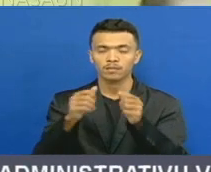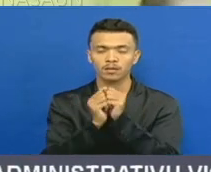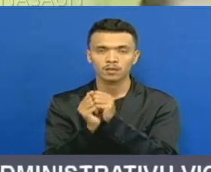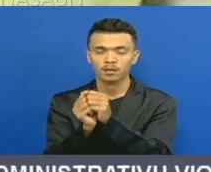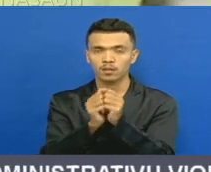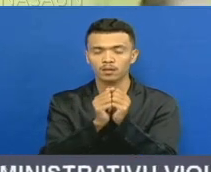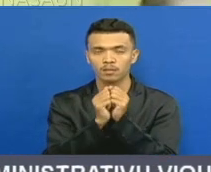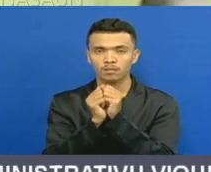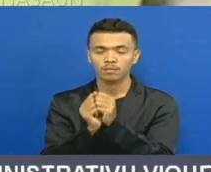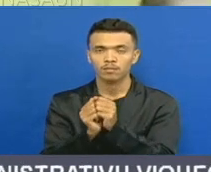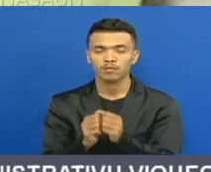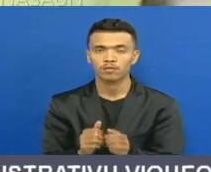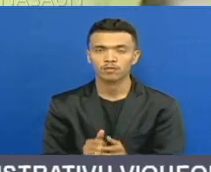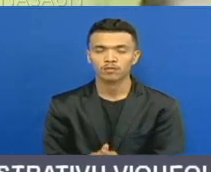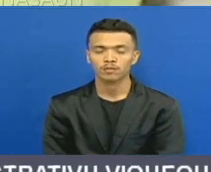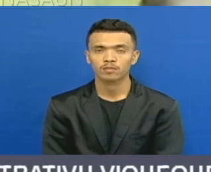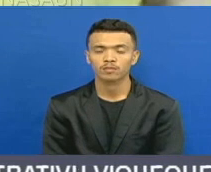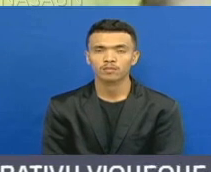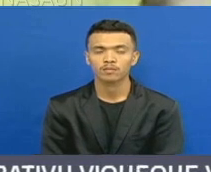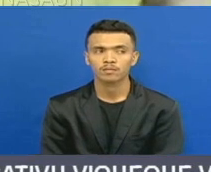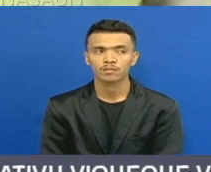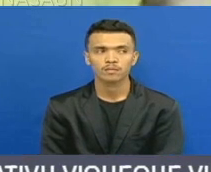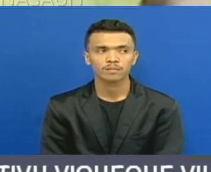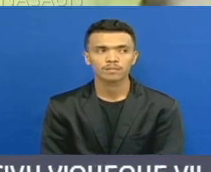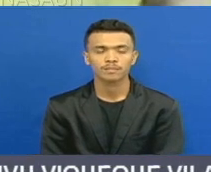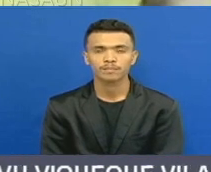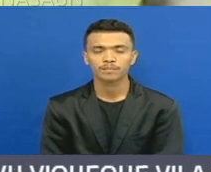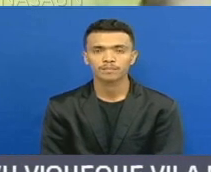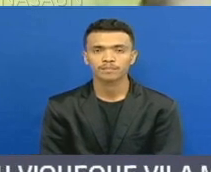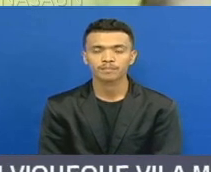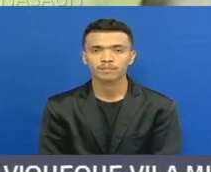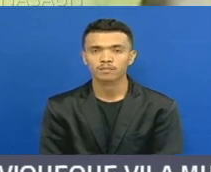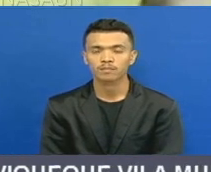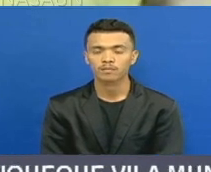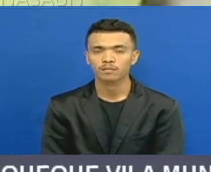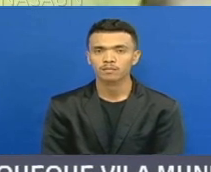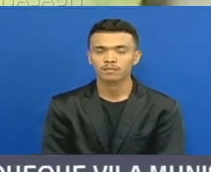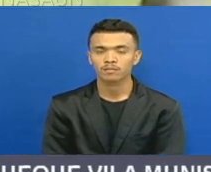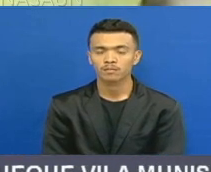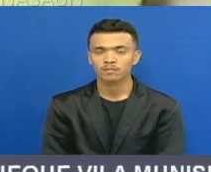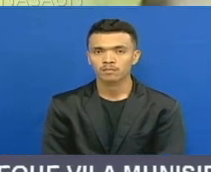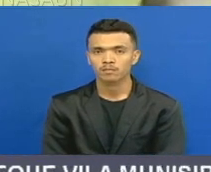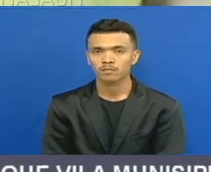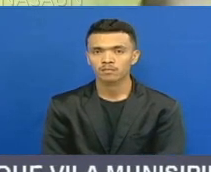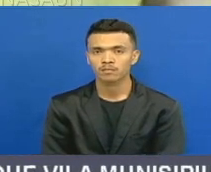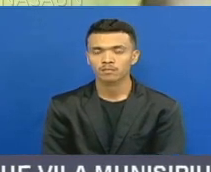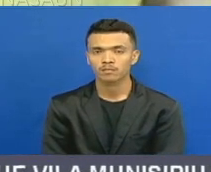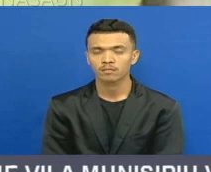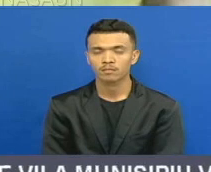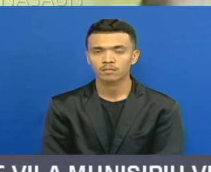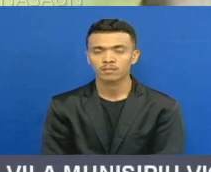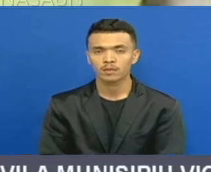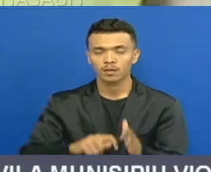Ida segundo, responsabilidade. Ia fiar malo, rola malo, unidade. Ida nema